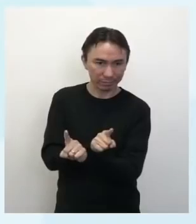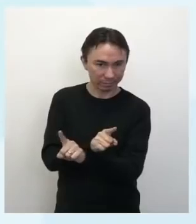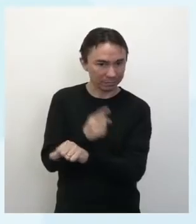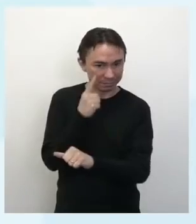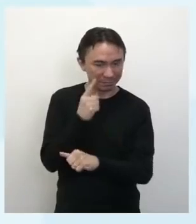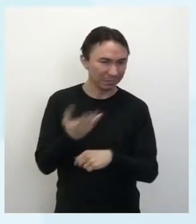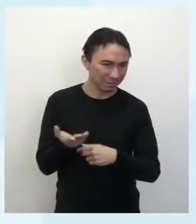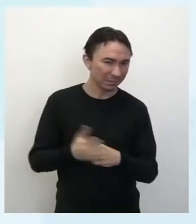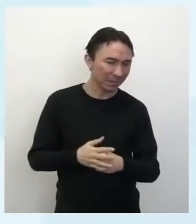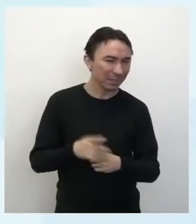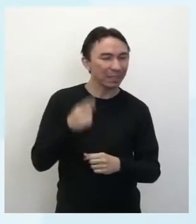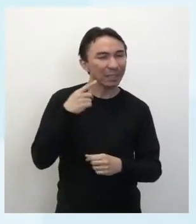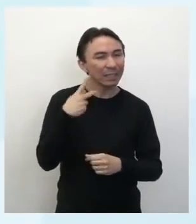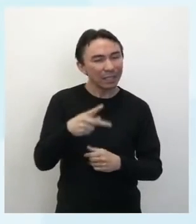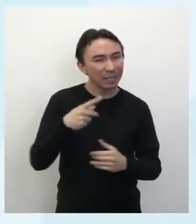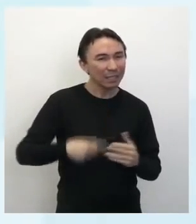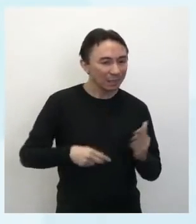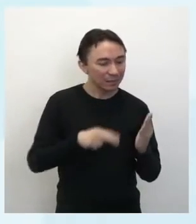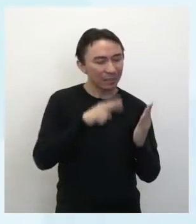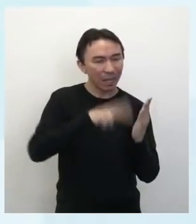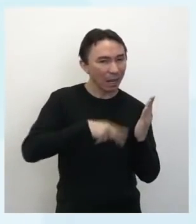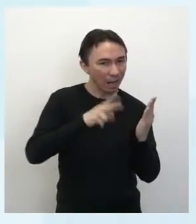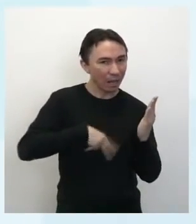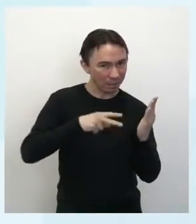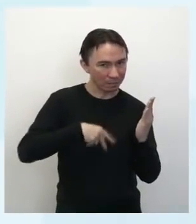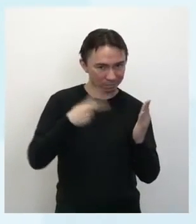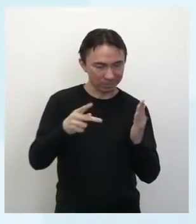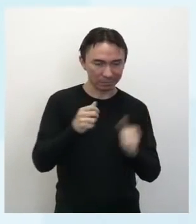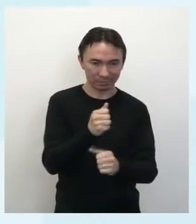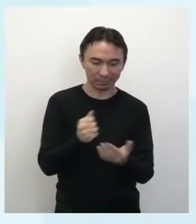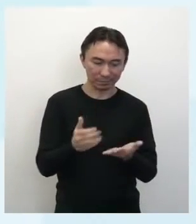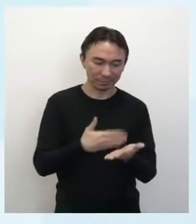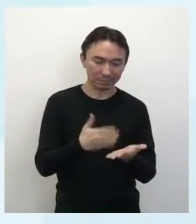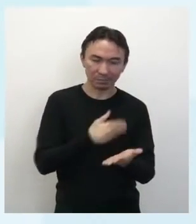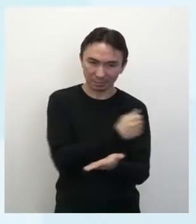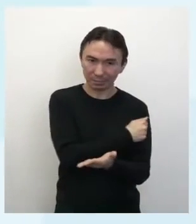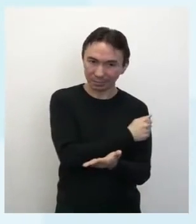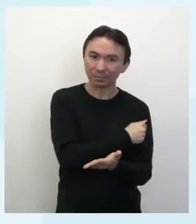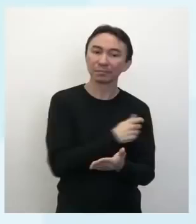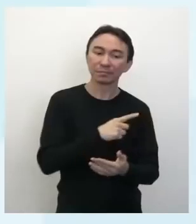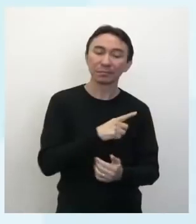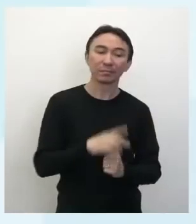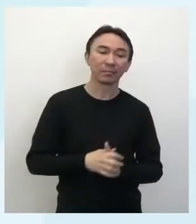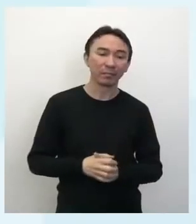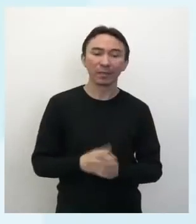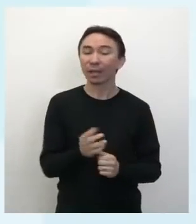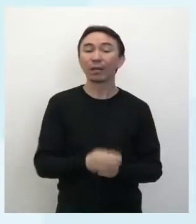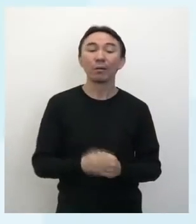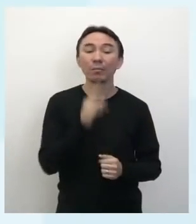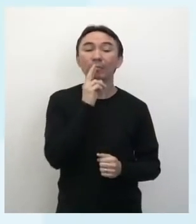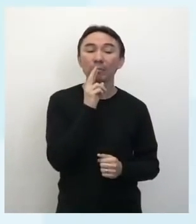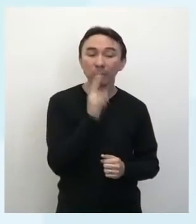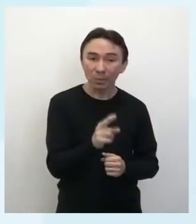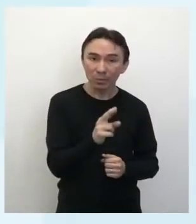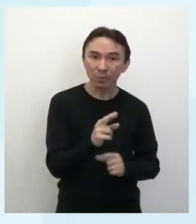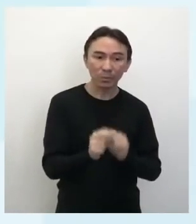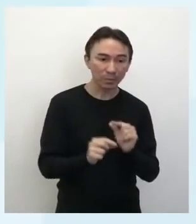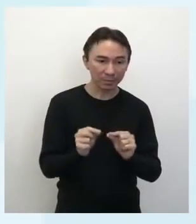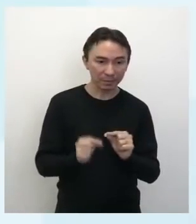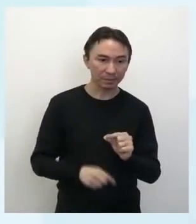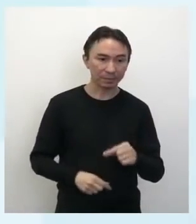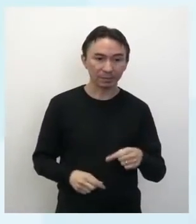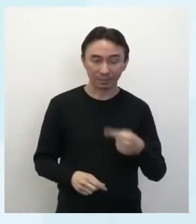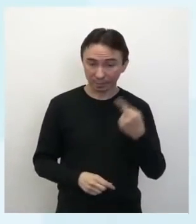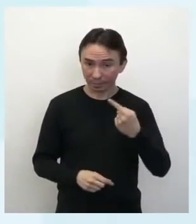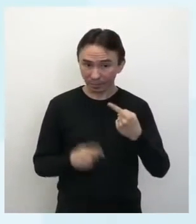do aluno, dá uma arrumadinha ali, né, então fica melhor. Aqui. E aí vocês vão responder no chat. Vai responder, então,